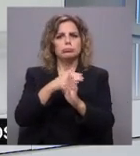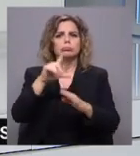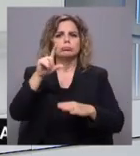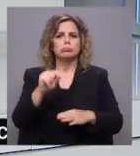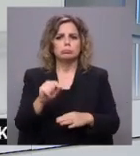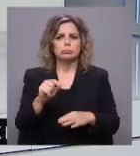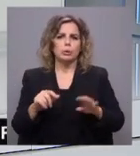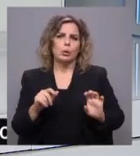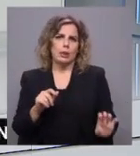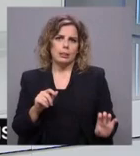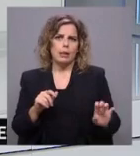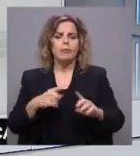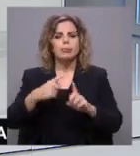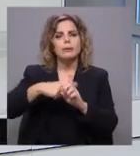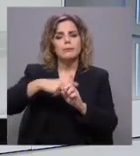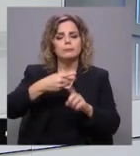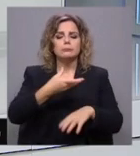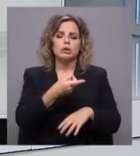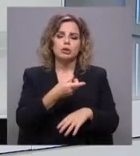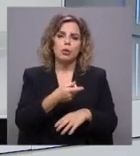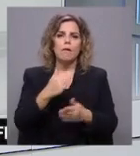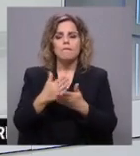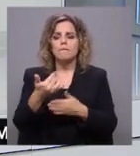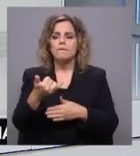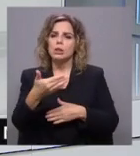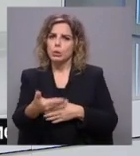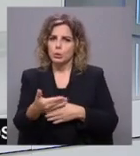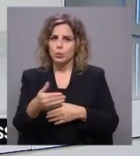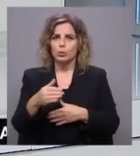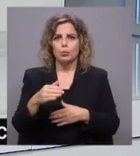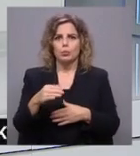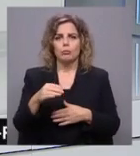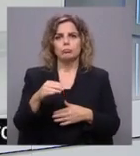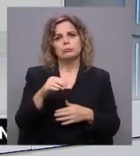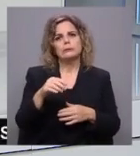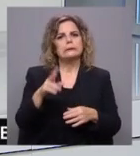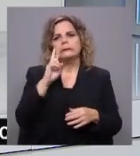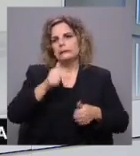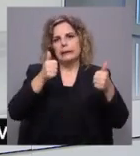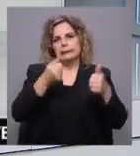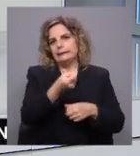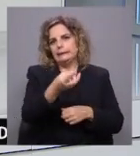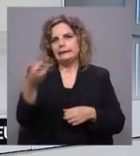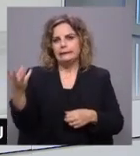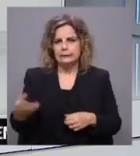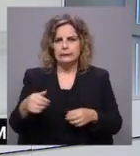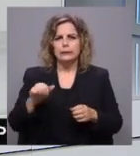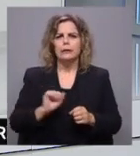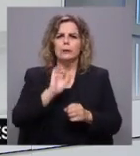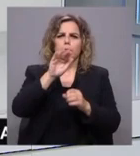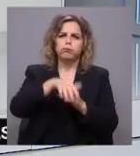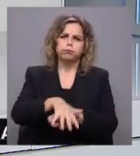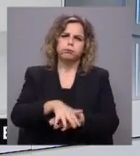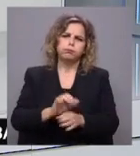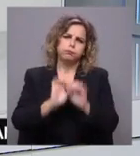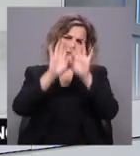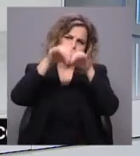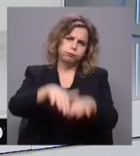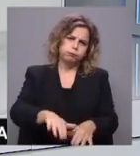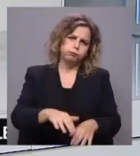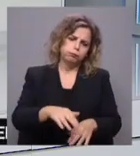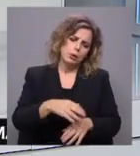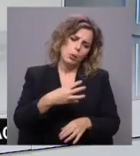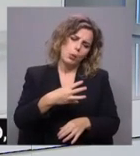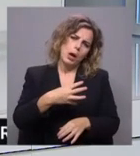temperatura, entre os 19 e os 21 graus para as diversas cidades dos Açores e as ondas com 4 a 5 metros de norte e a